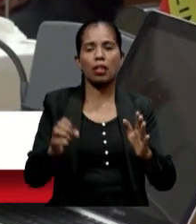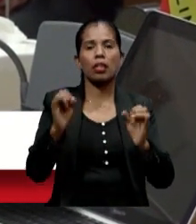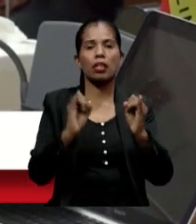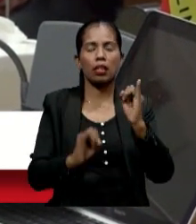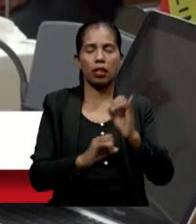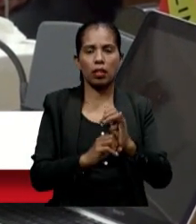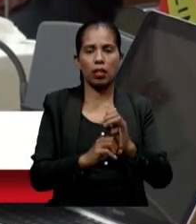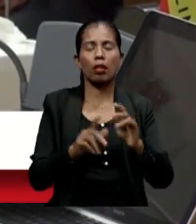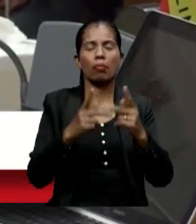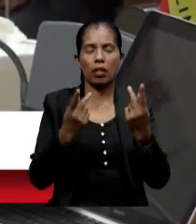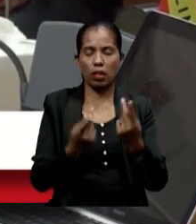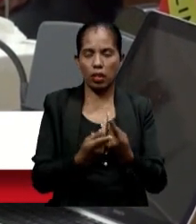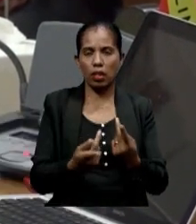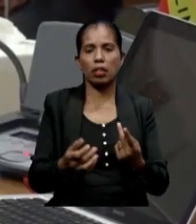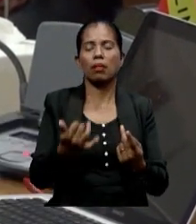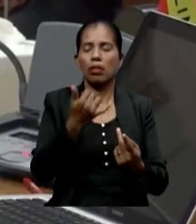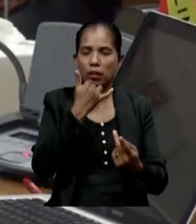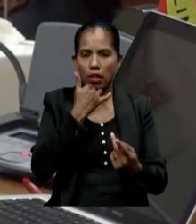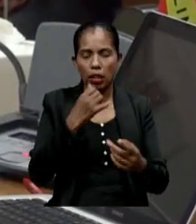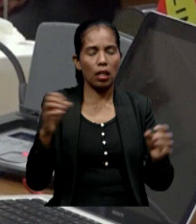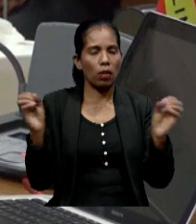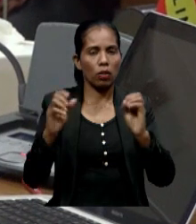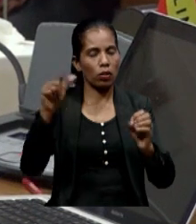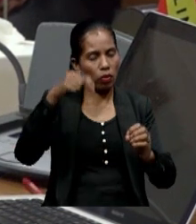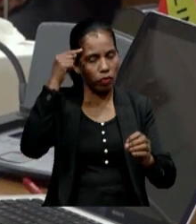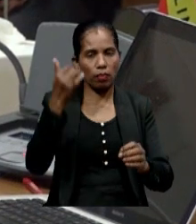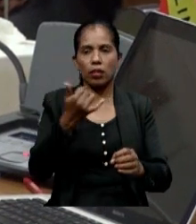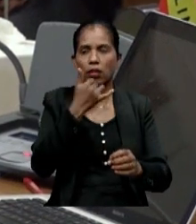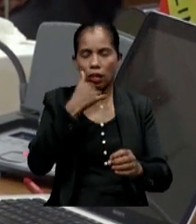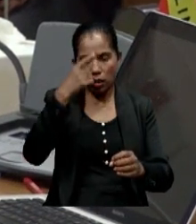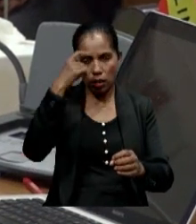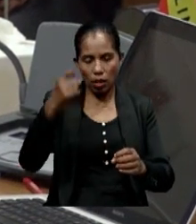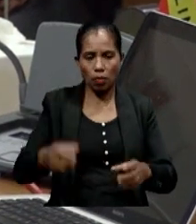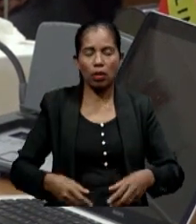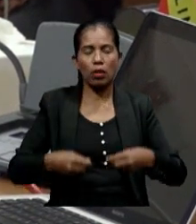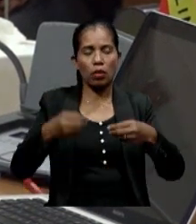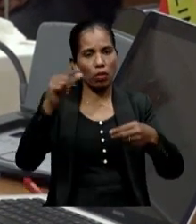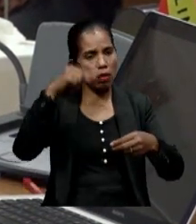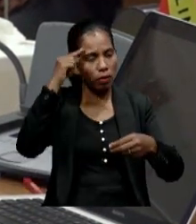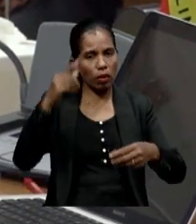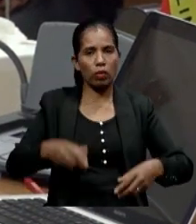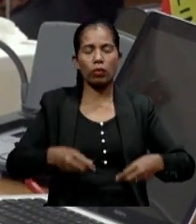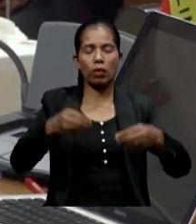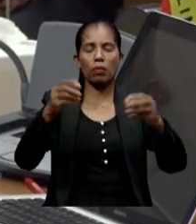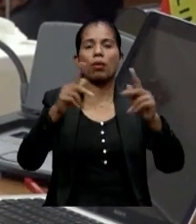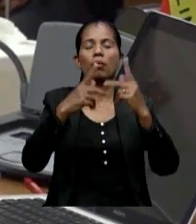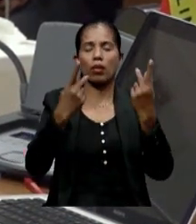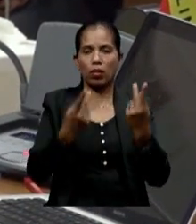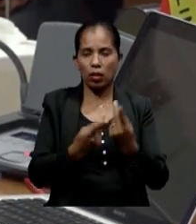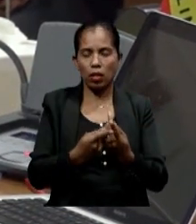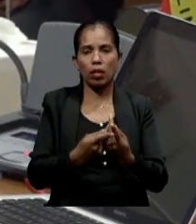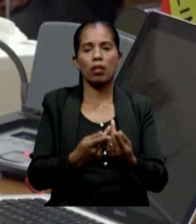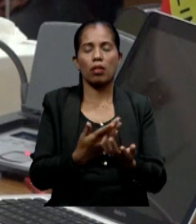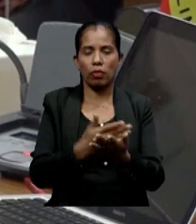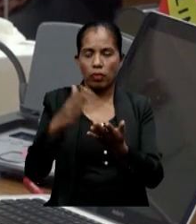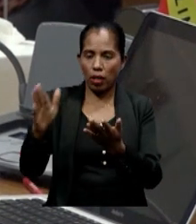ma kasala, ne la juga ma kasala. Tamba gobernu autorizi ba kumpunye sira, Companhia Sira tem que distribuir essa